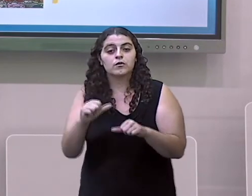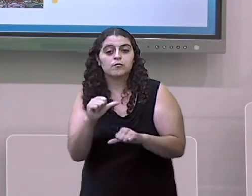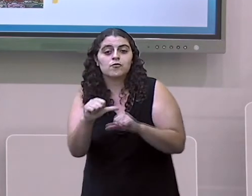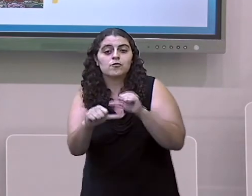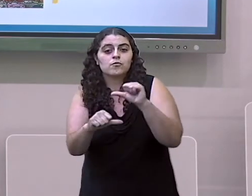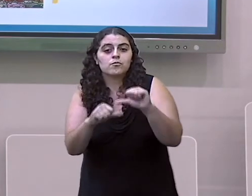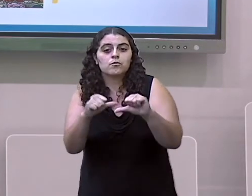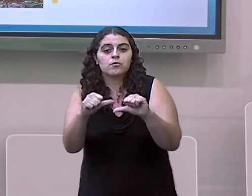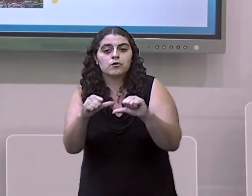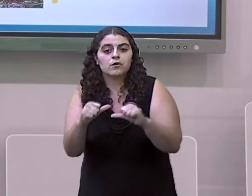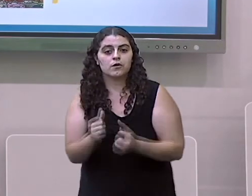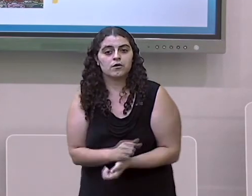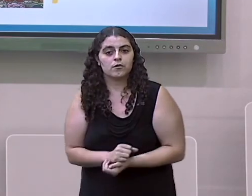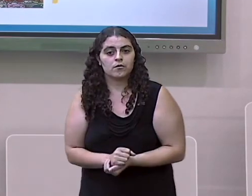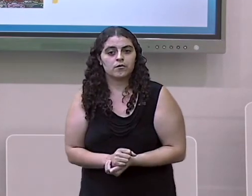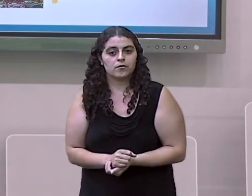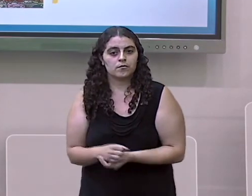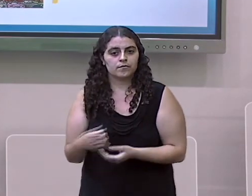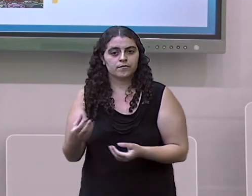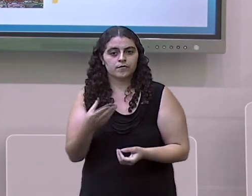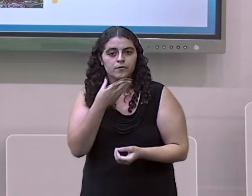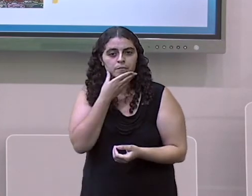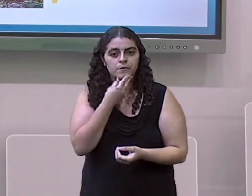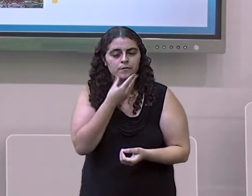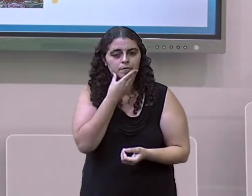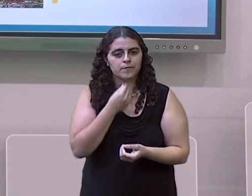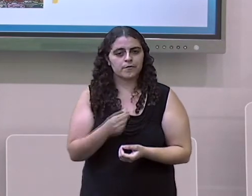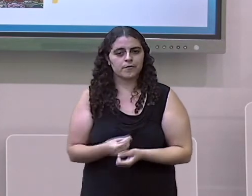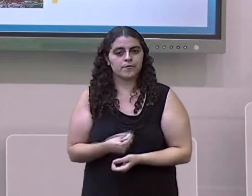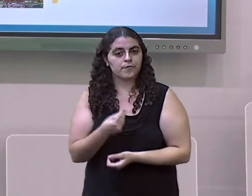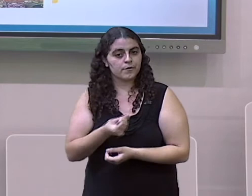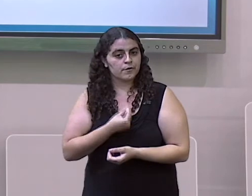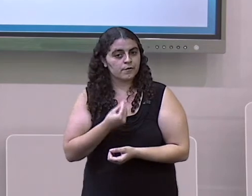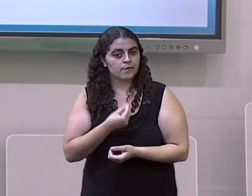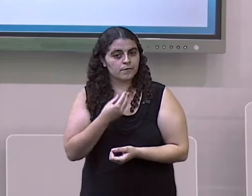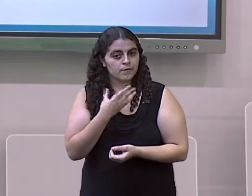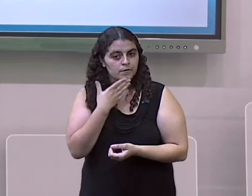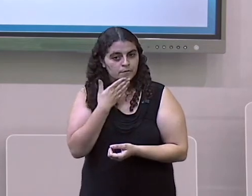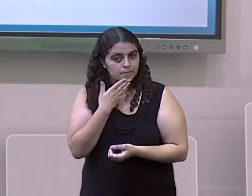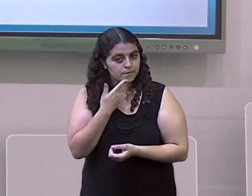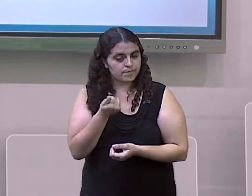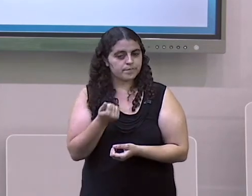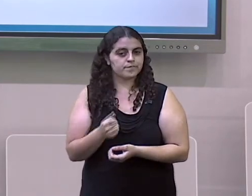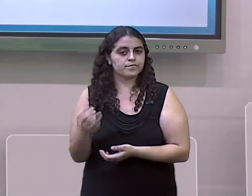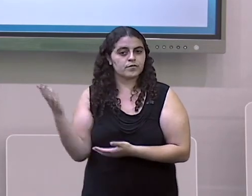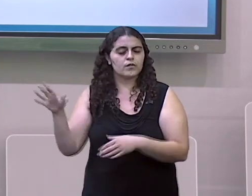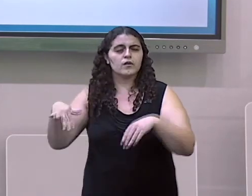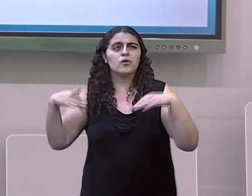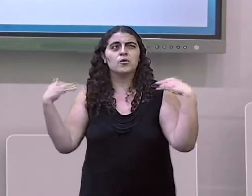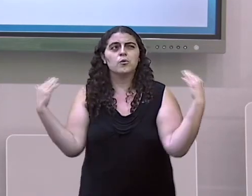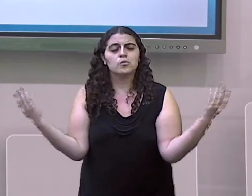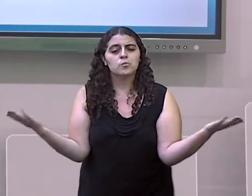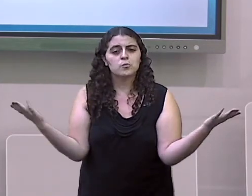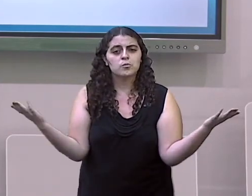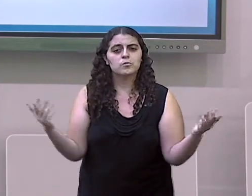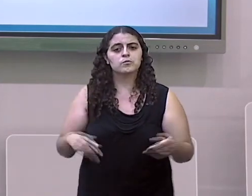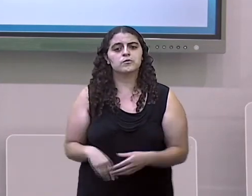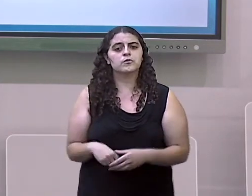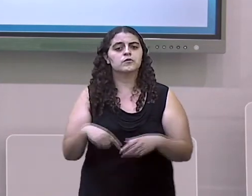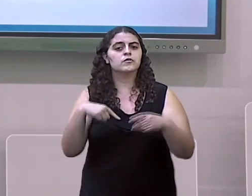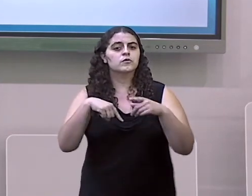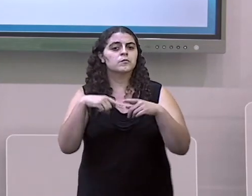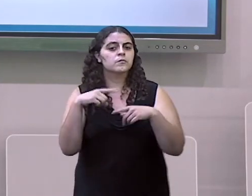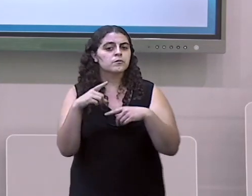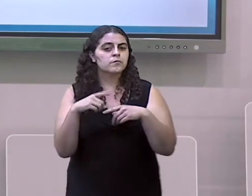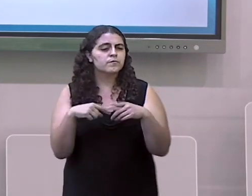mesmo lugar pode ser ao longo do tempo modificado pelo homem. E quais são esses elementos que a gente tem com